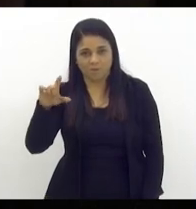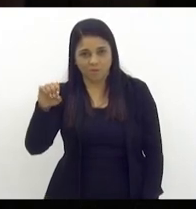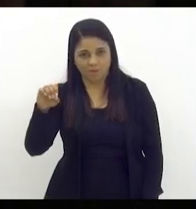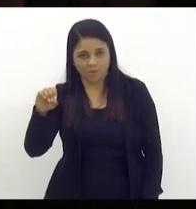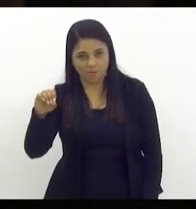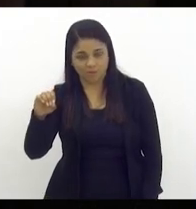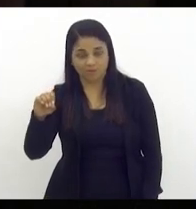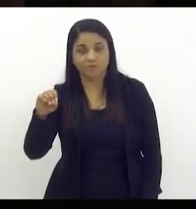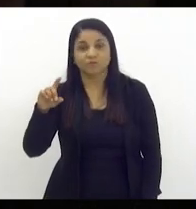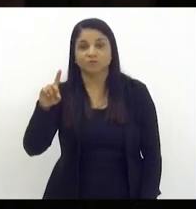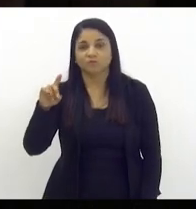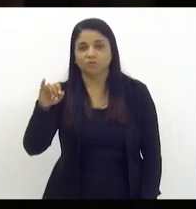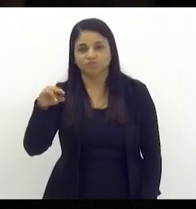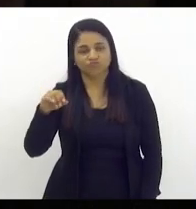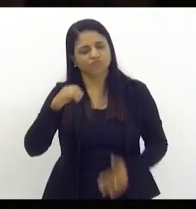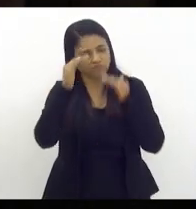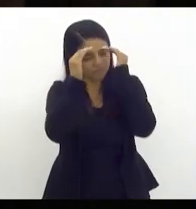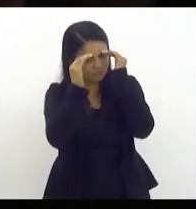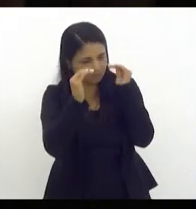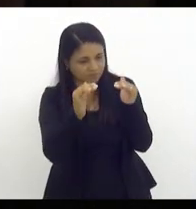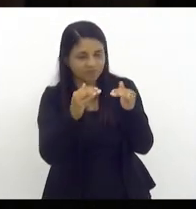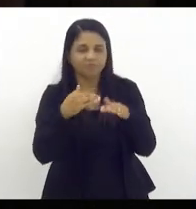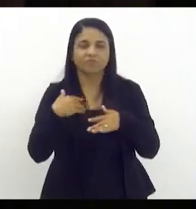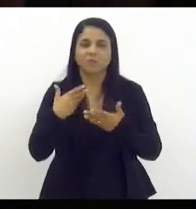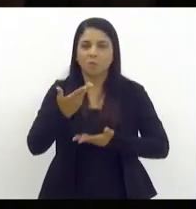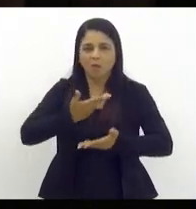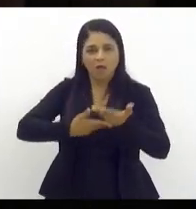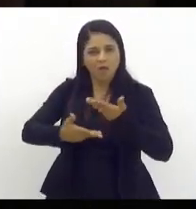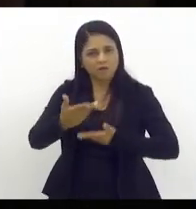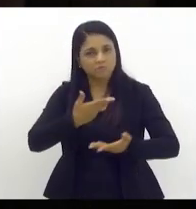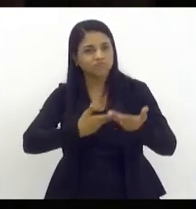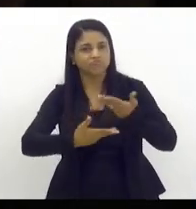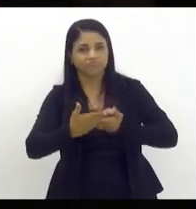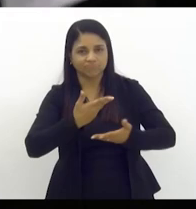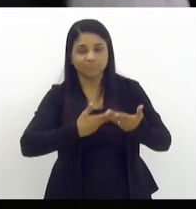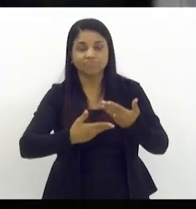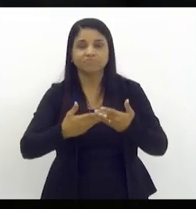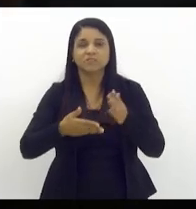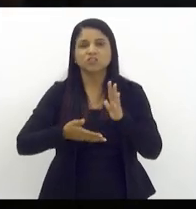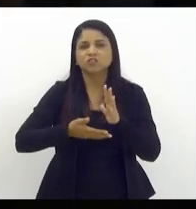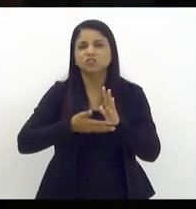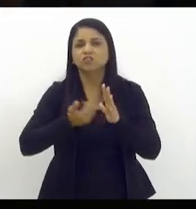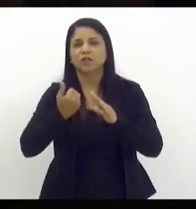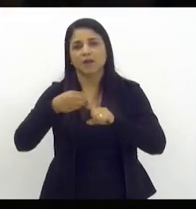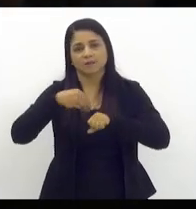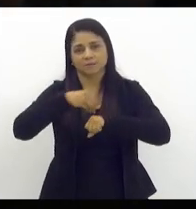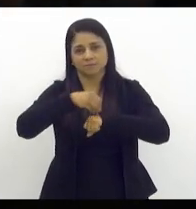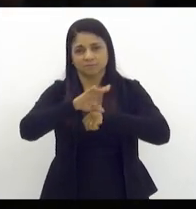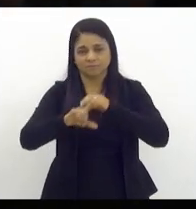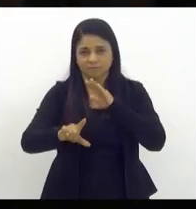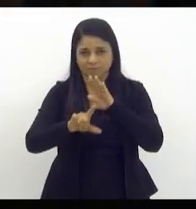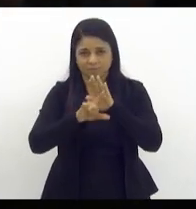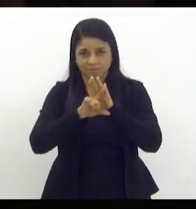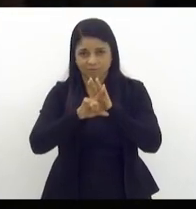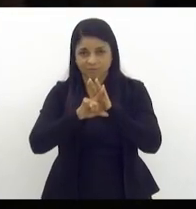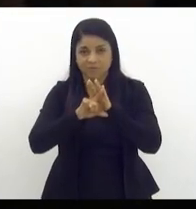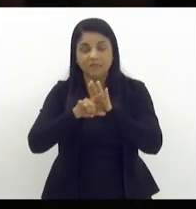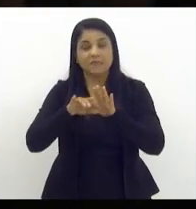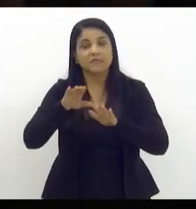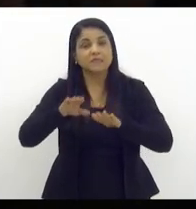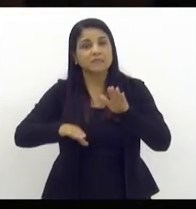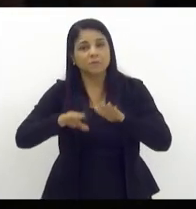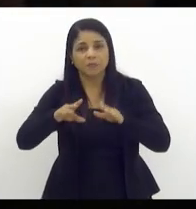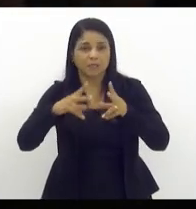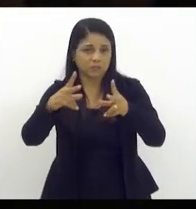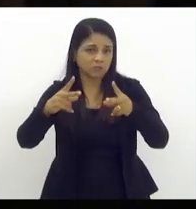uma relação afável, que retirasse essa indicação, porque independente